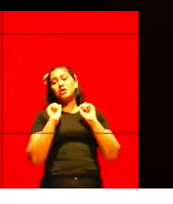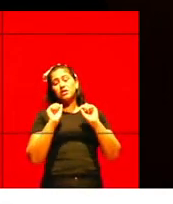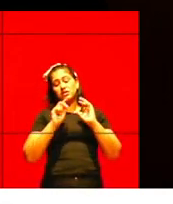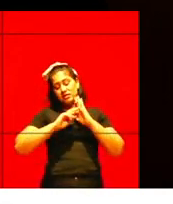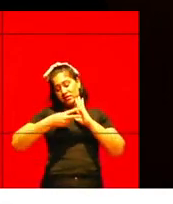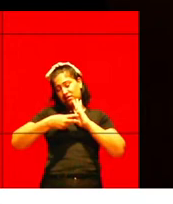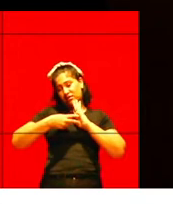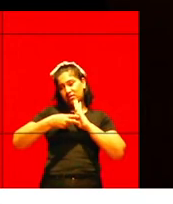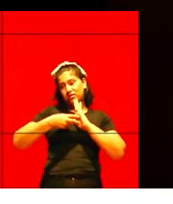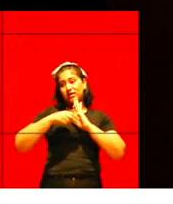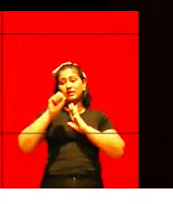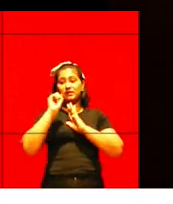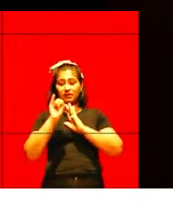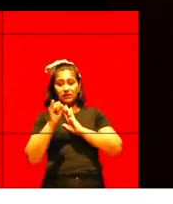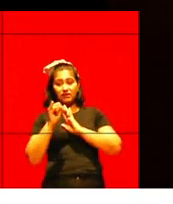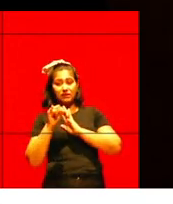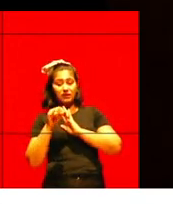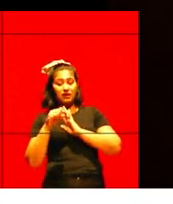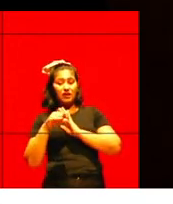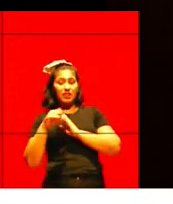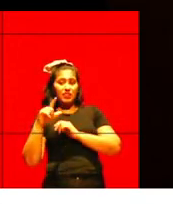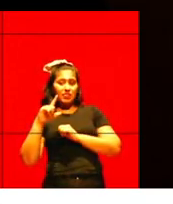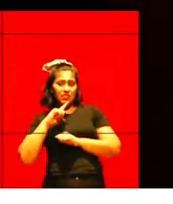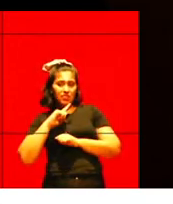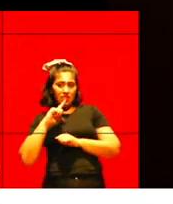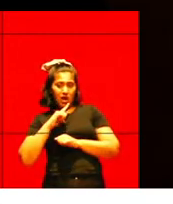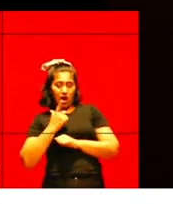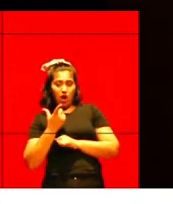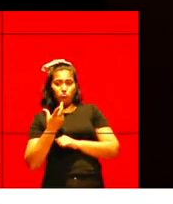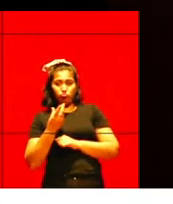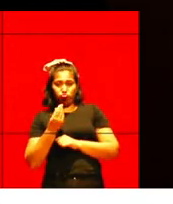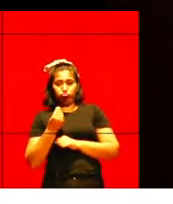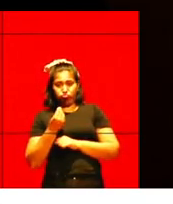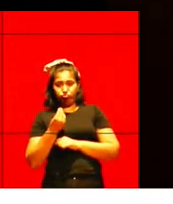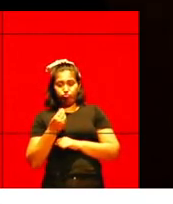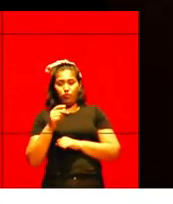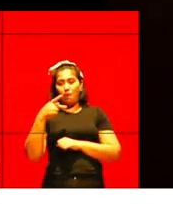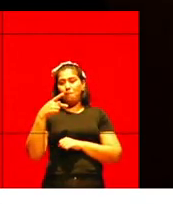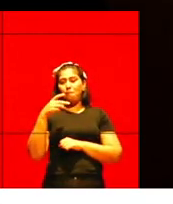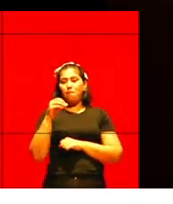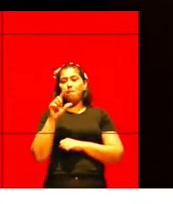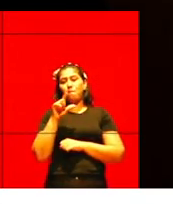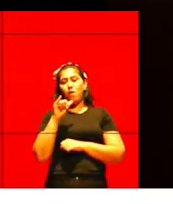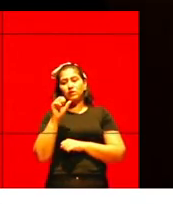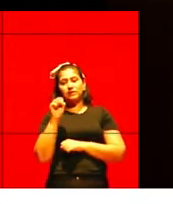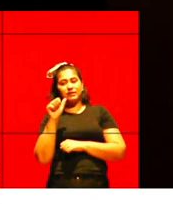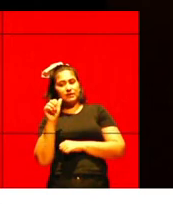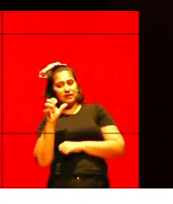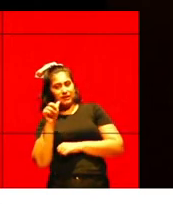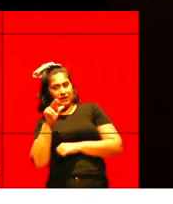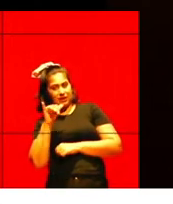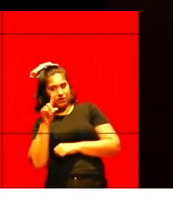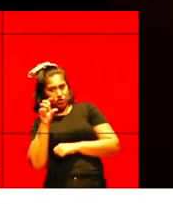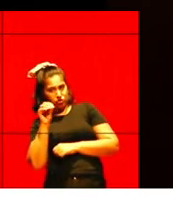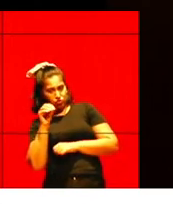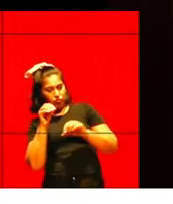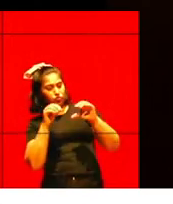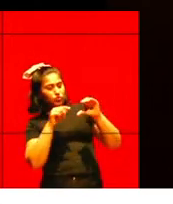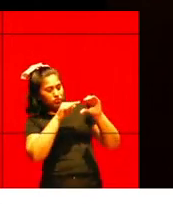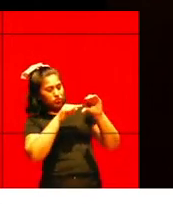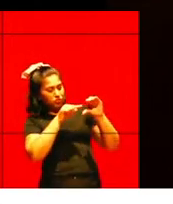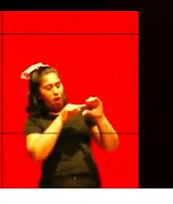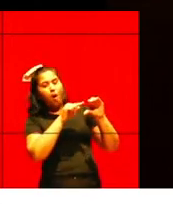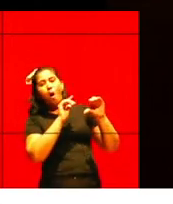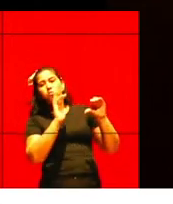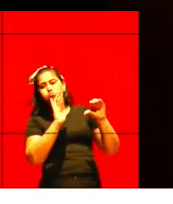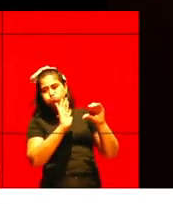Significa que se eu tiver uma grande quantidade de polissacarídeo dentro da célula, eu não vou ter a atração, eu